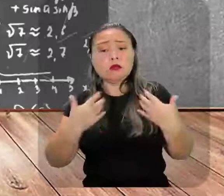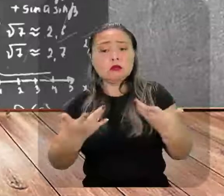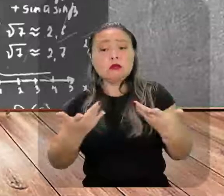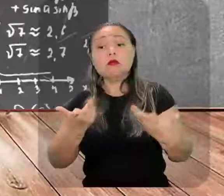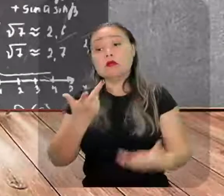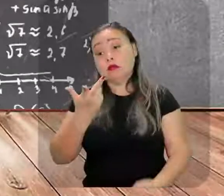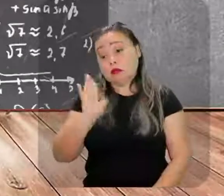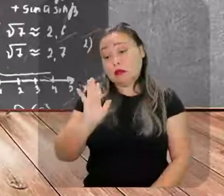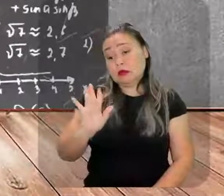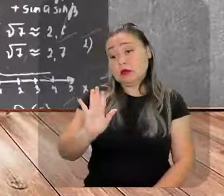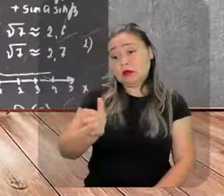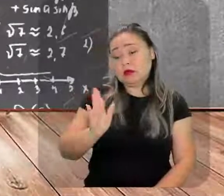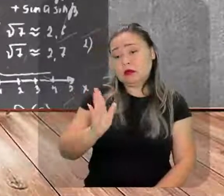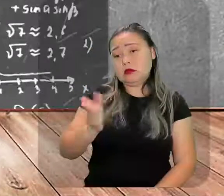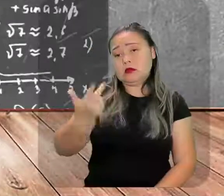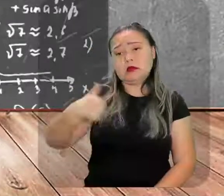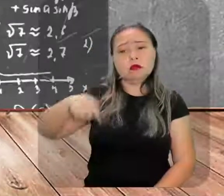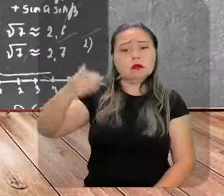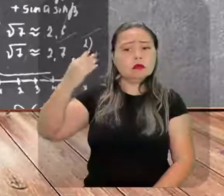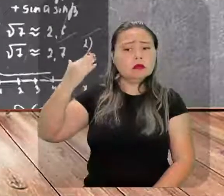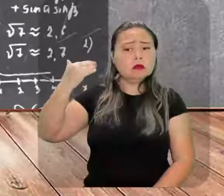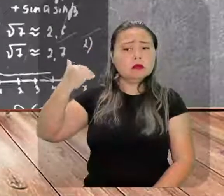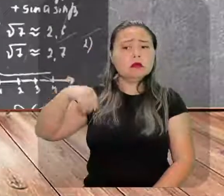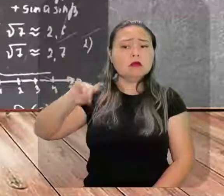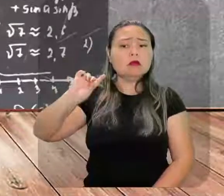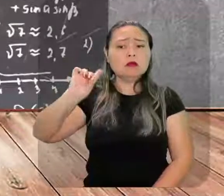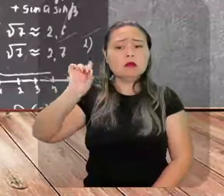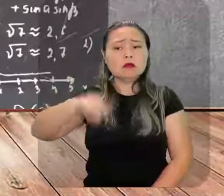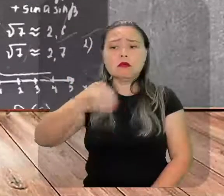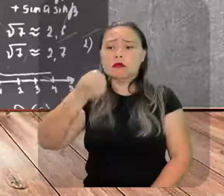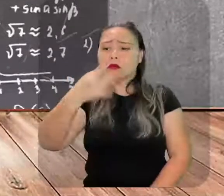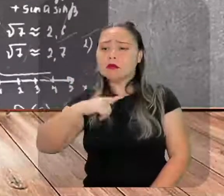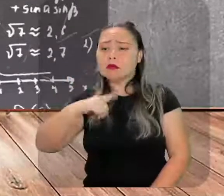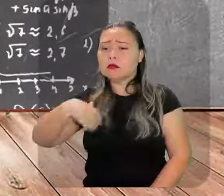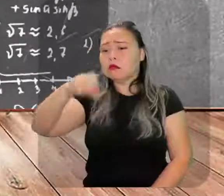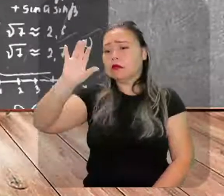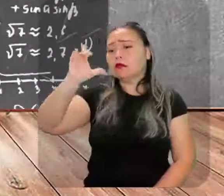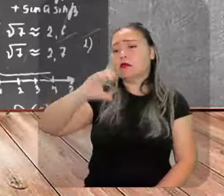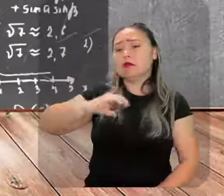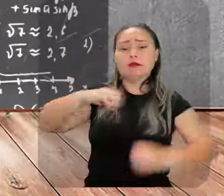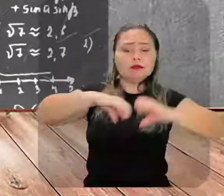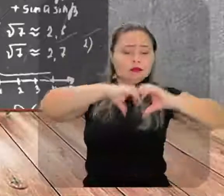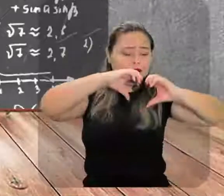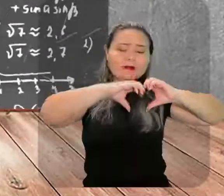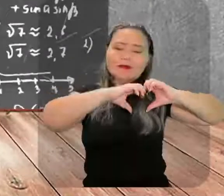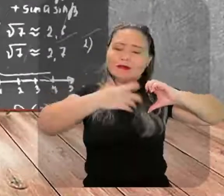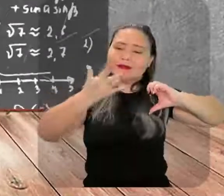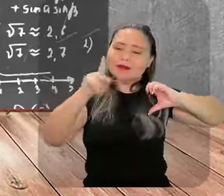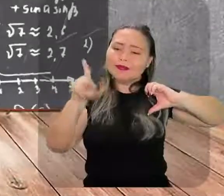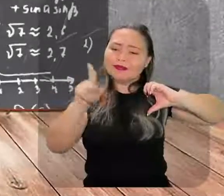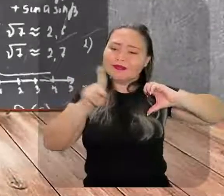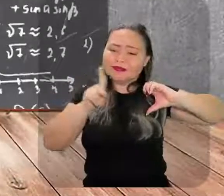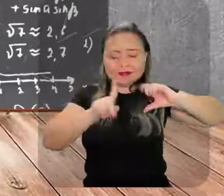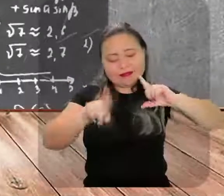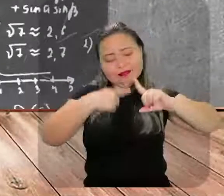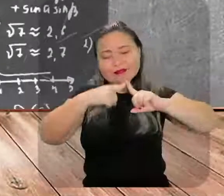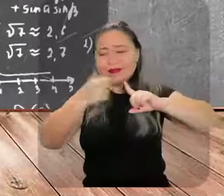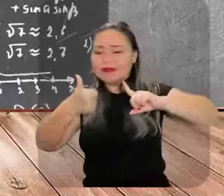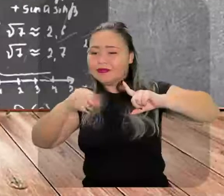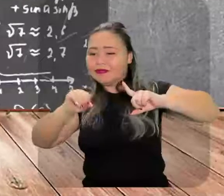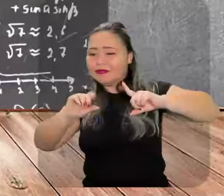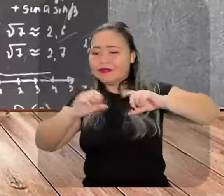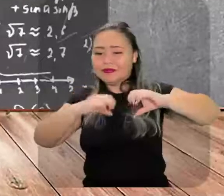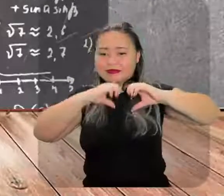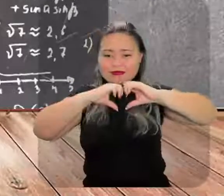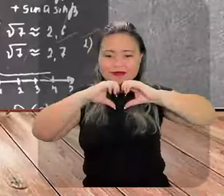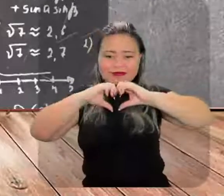eu já falei, a tia lá do fundamental, era tão boa, né, quando a tia colocava um coraçãozinho, um coração mais 10. Pode